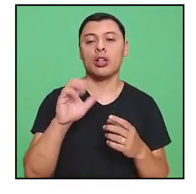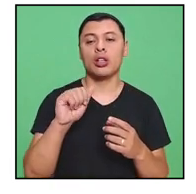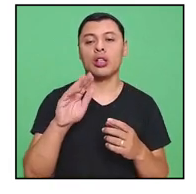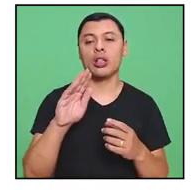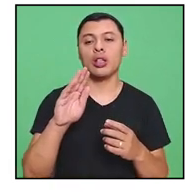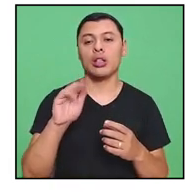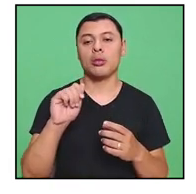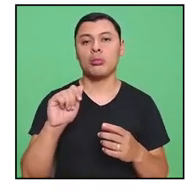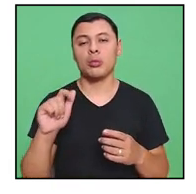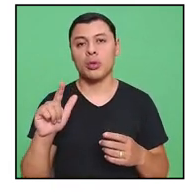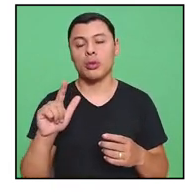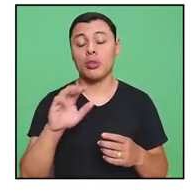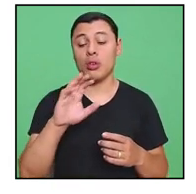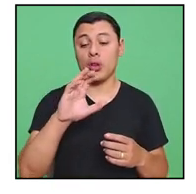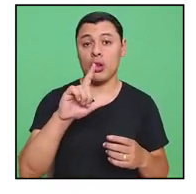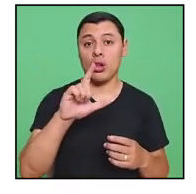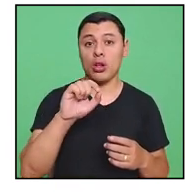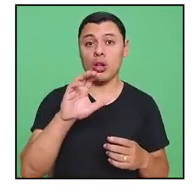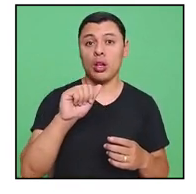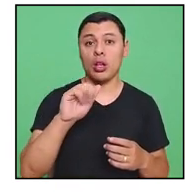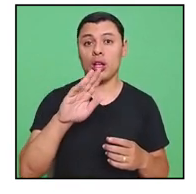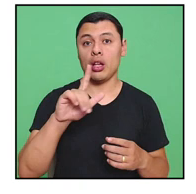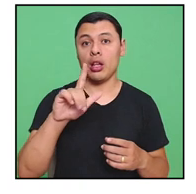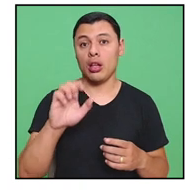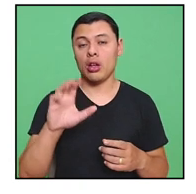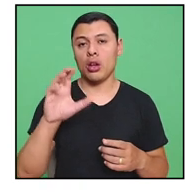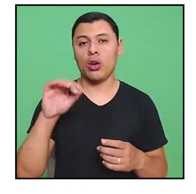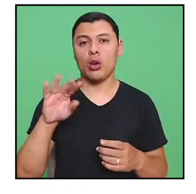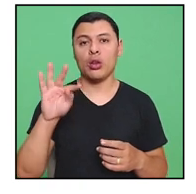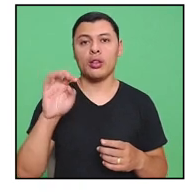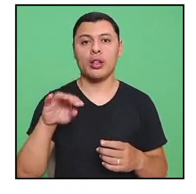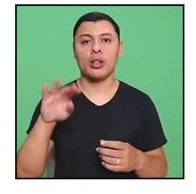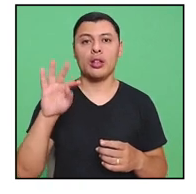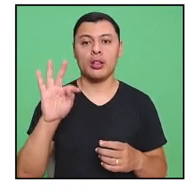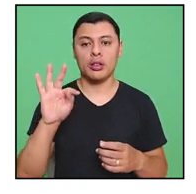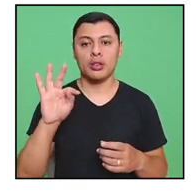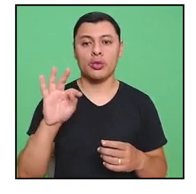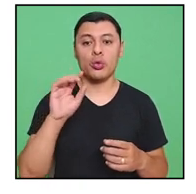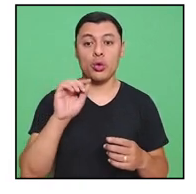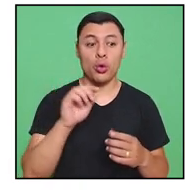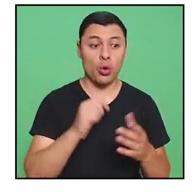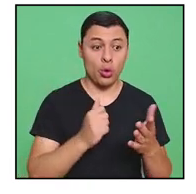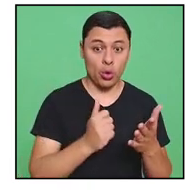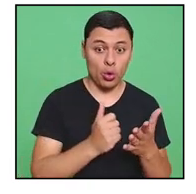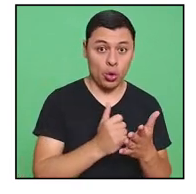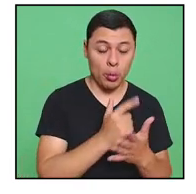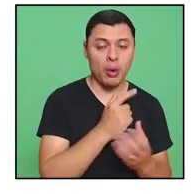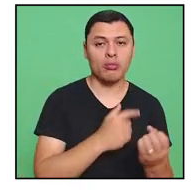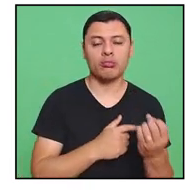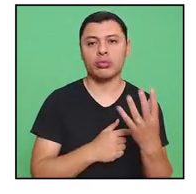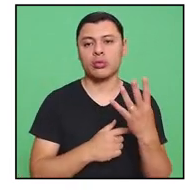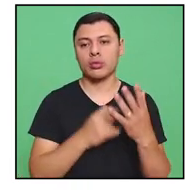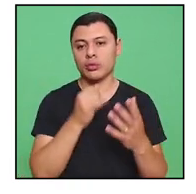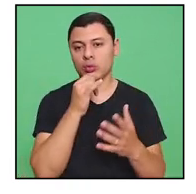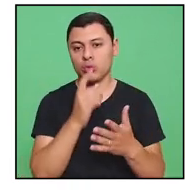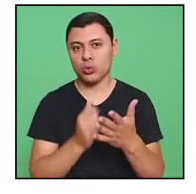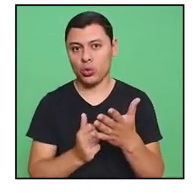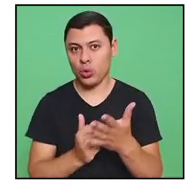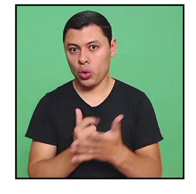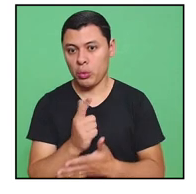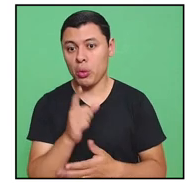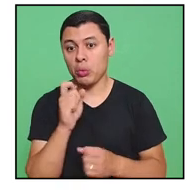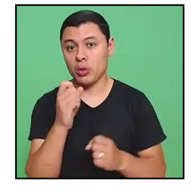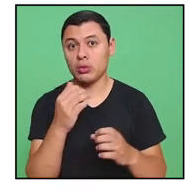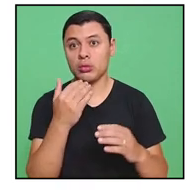conteúdo que após a compra ele é revelado. E vamos supor, se a pessoa faz uma compra, você pode enviar uma